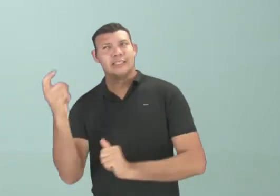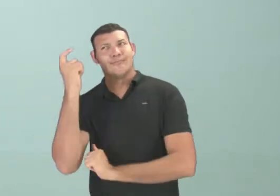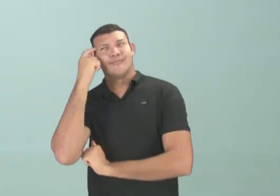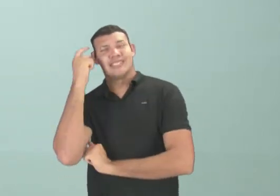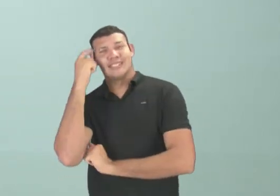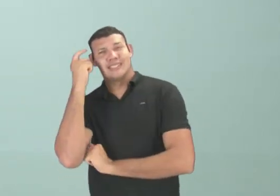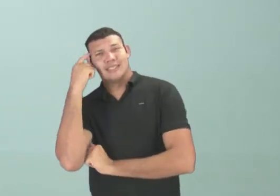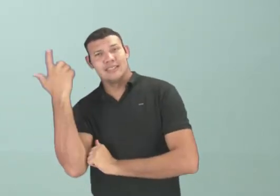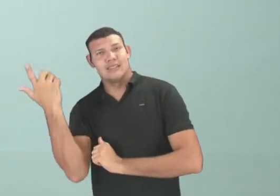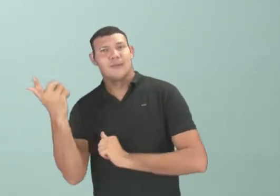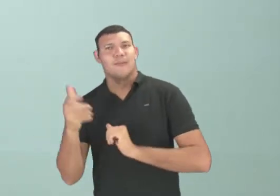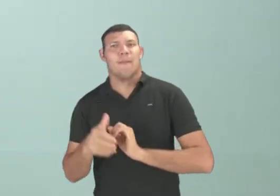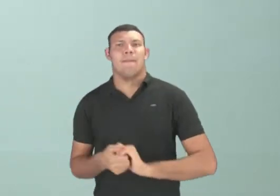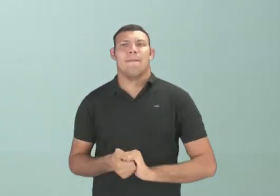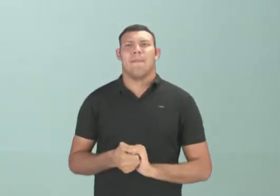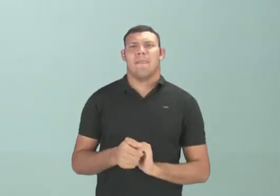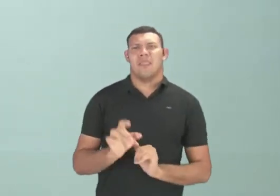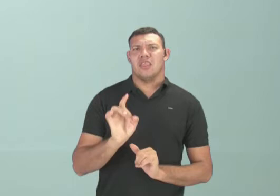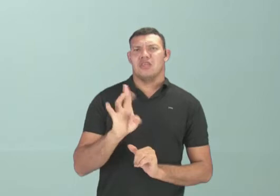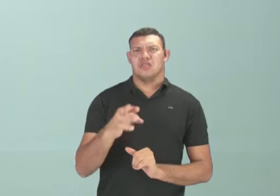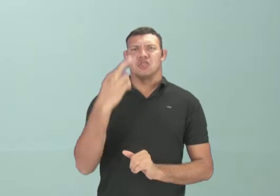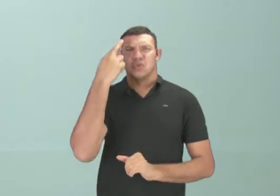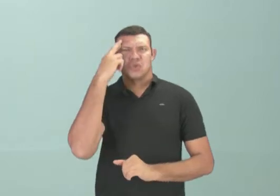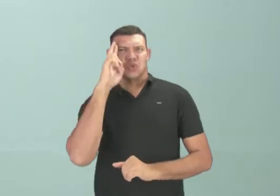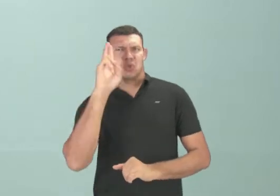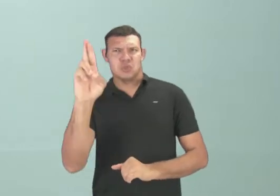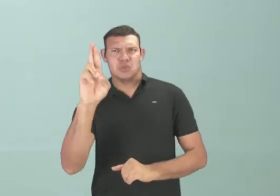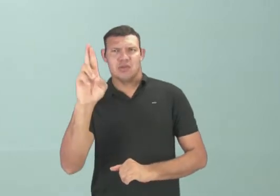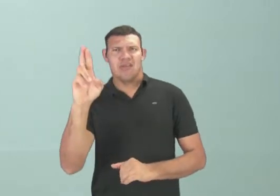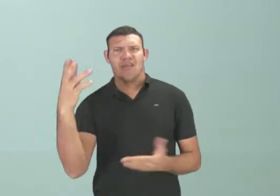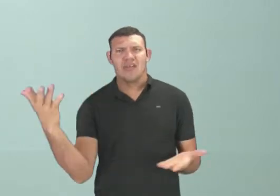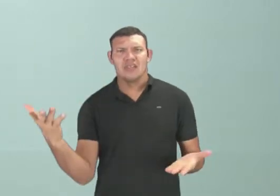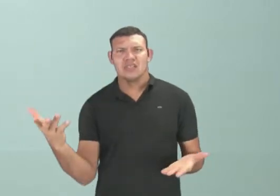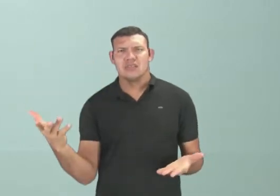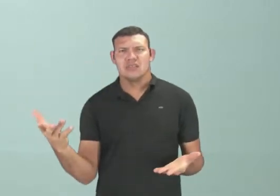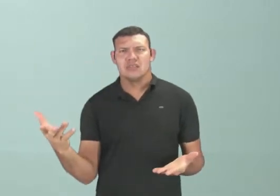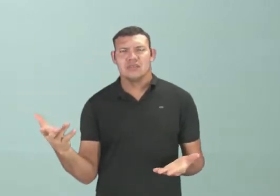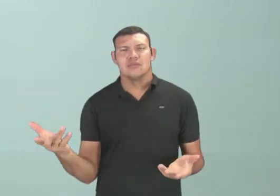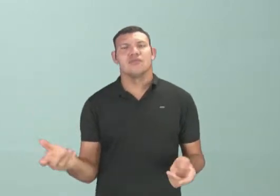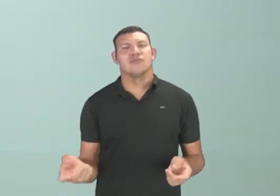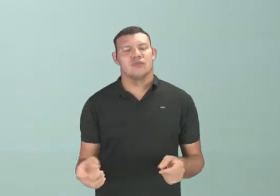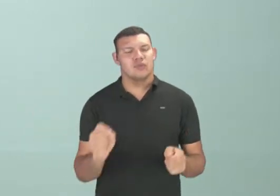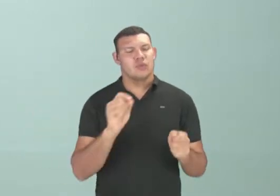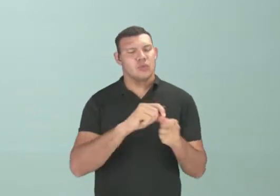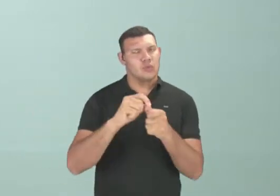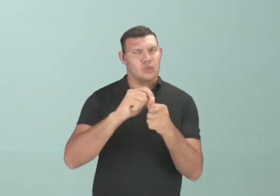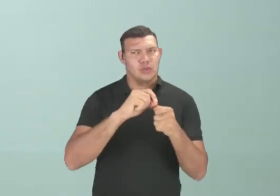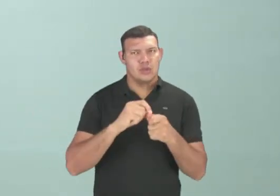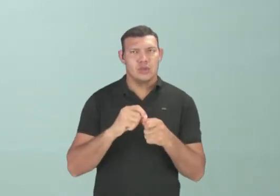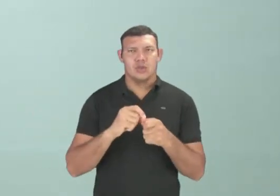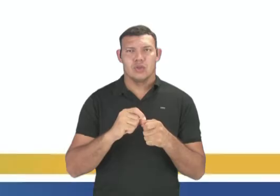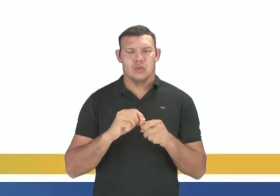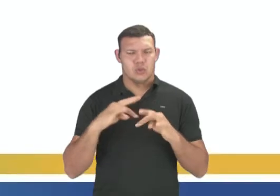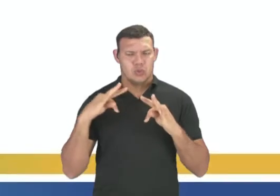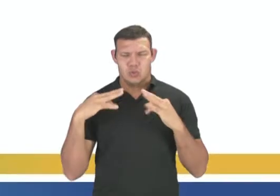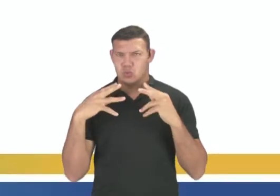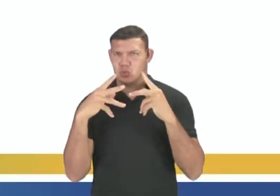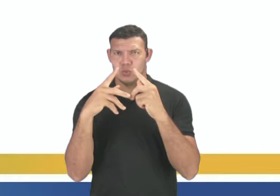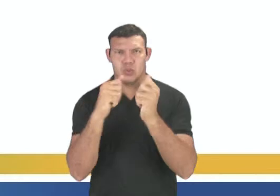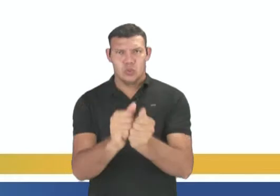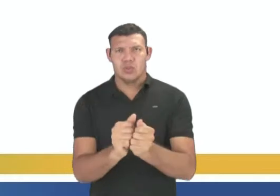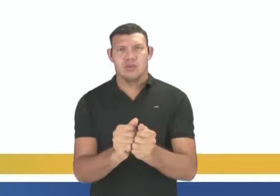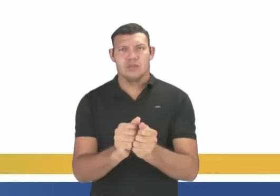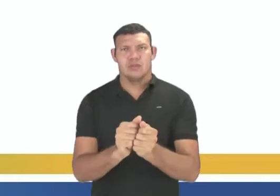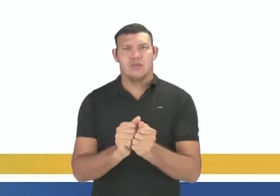nesse lado, não só no lado do senhor, mas no lado de todos, de produção de todos. Tá? Tem também o surgimento